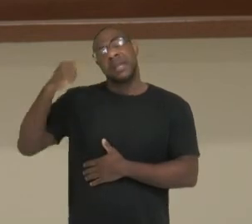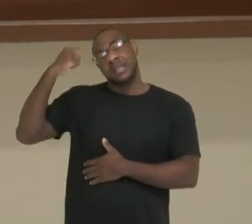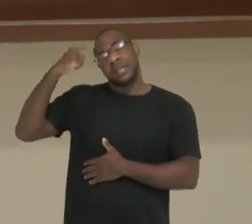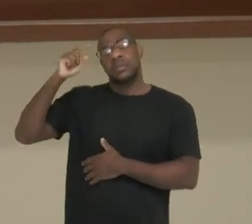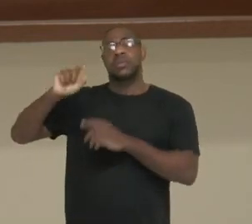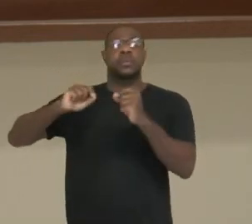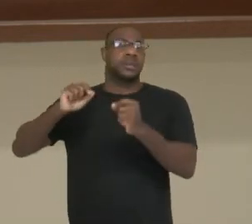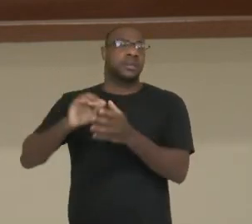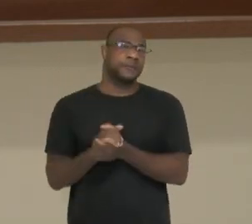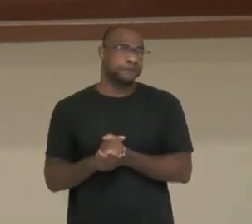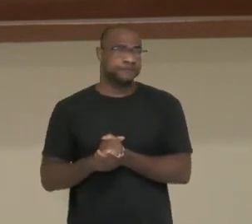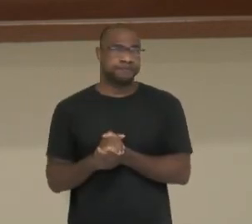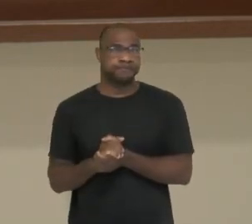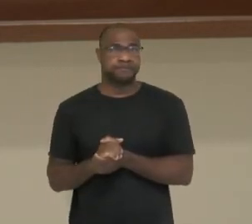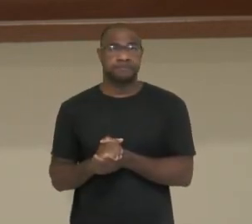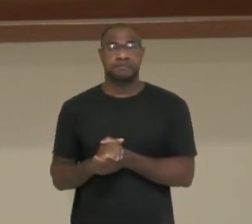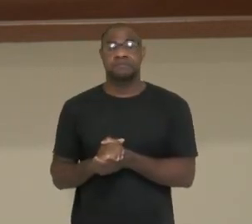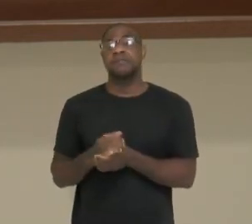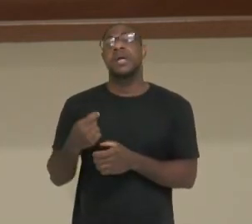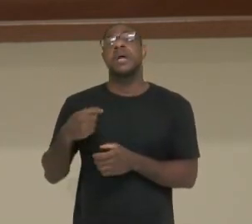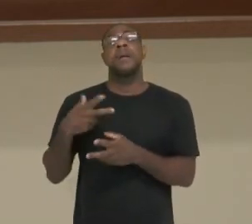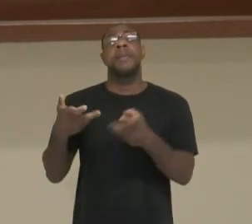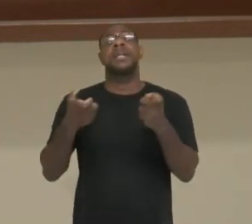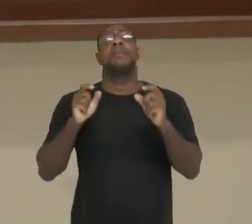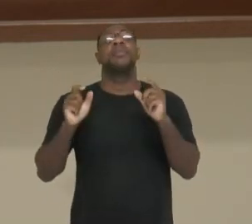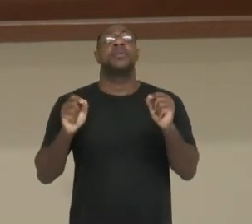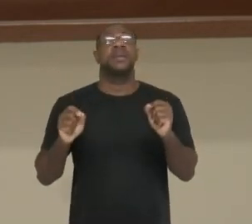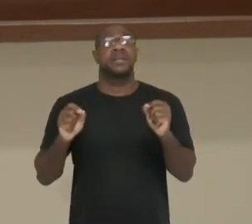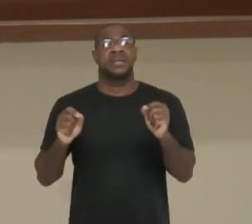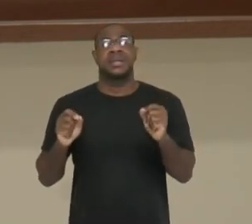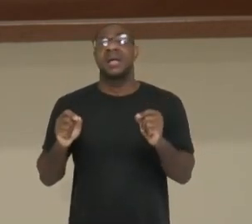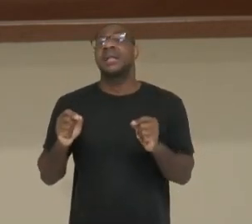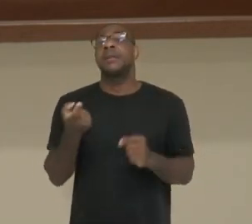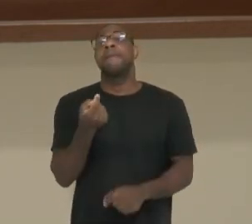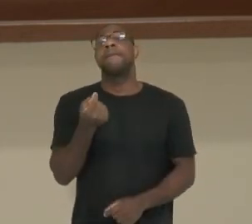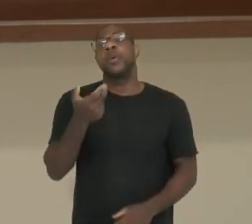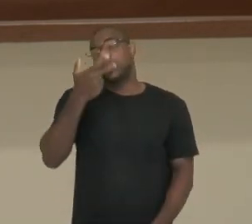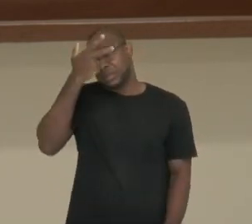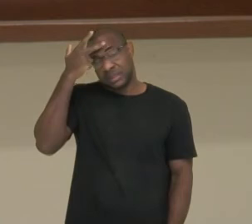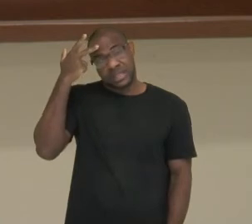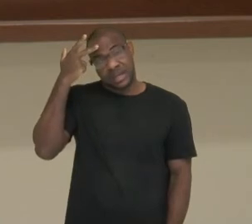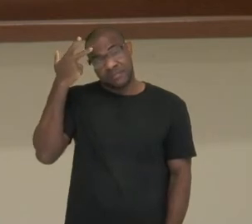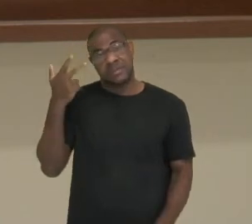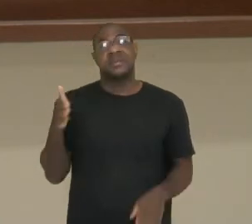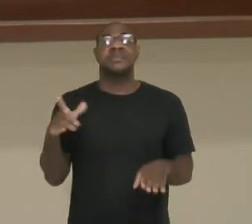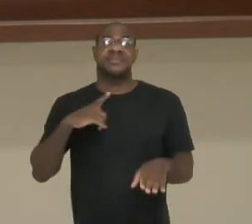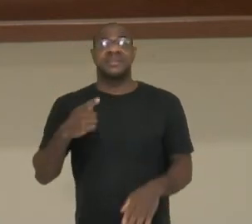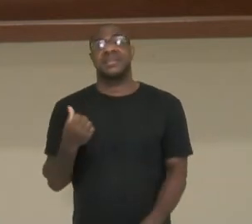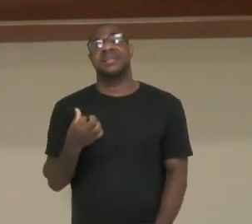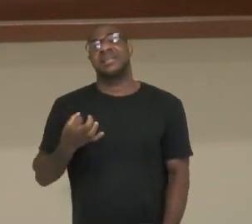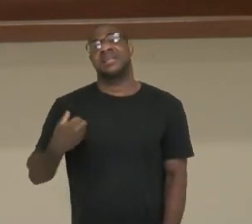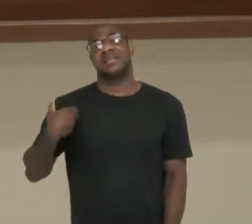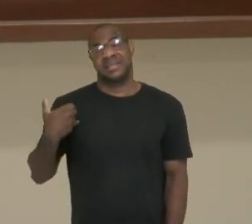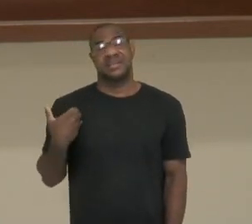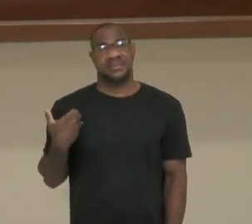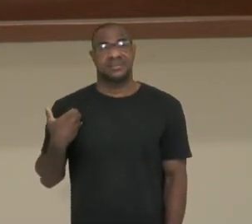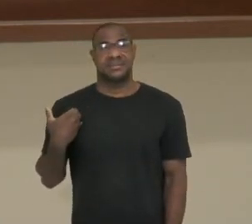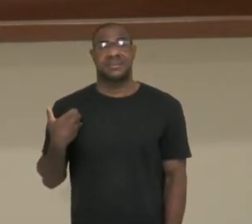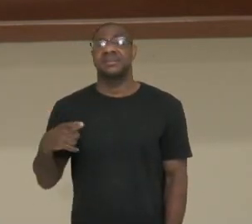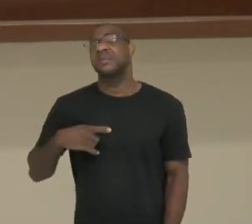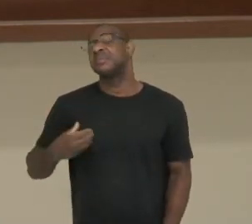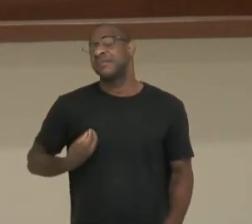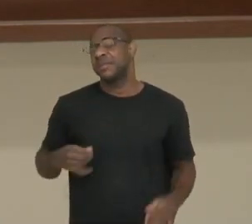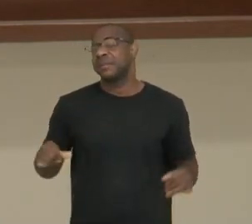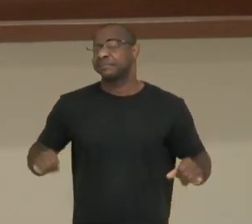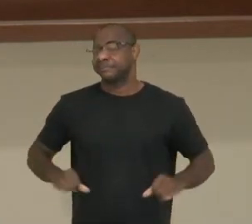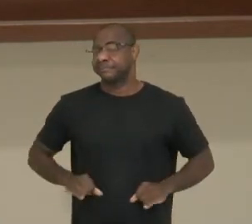com relação aos sexagenários, a gente vai ver que eram raros os escravos que chegavam aos 60 anos, porque tinham uma vida muito